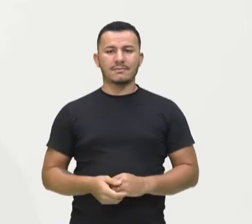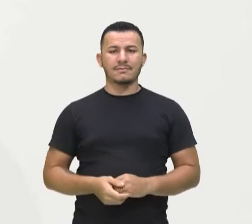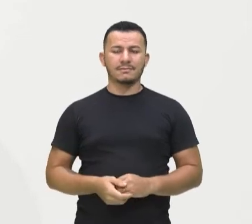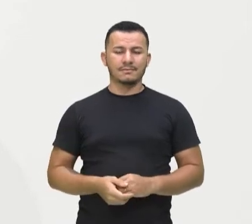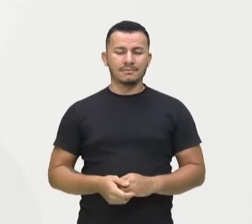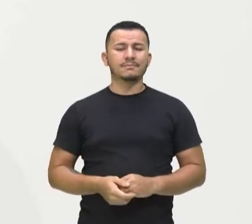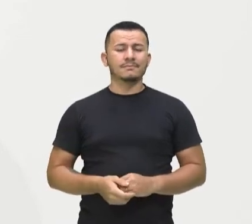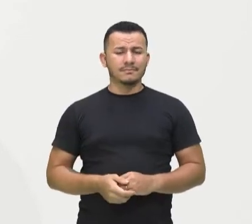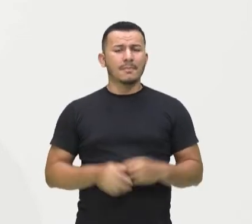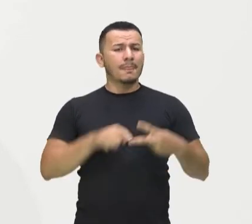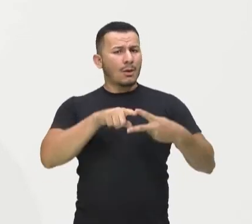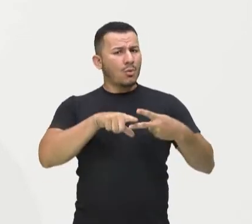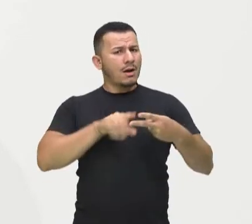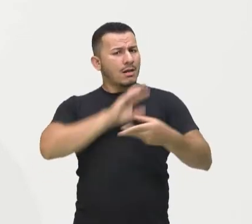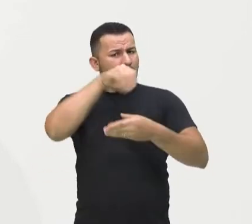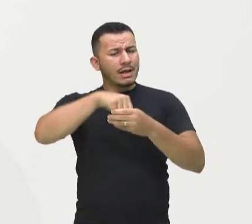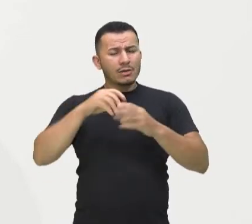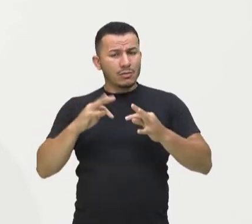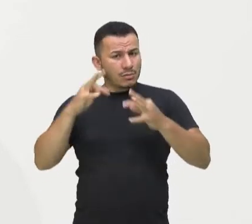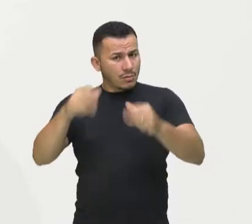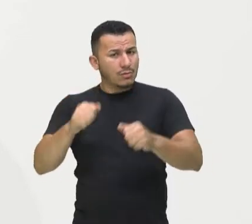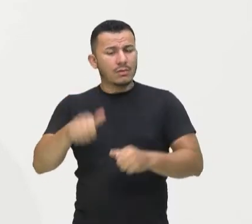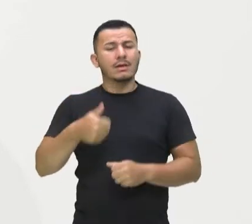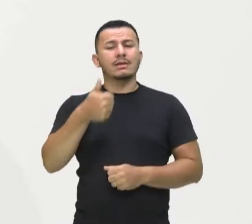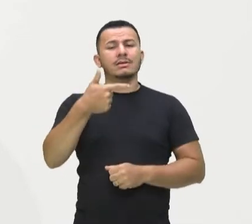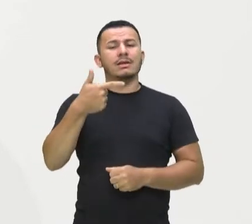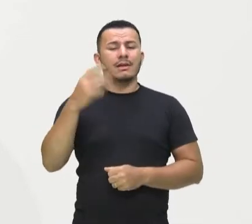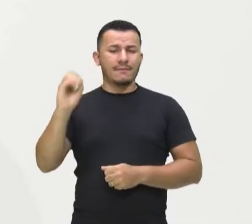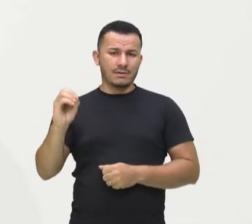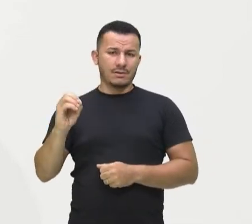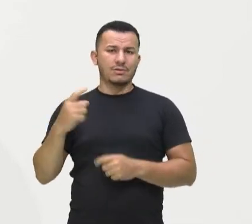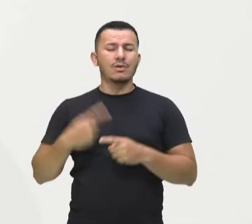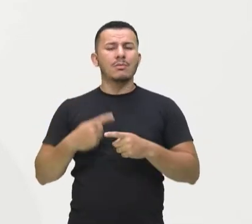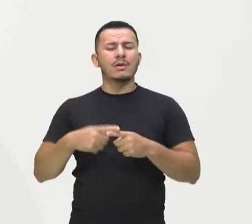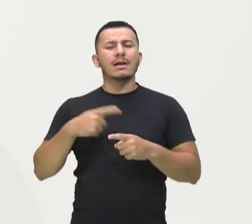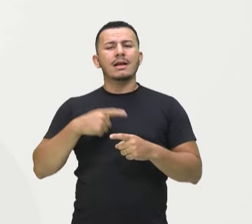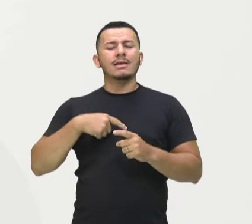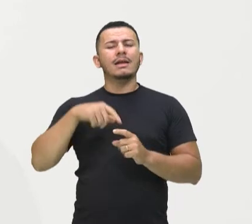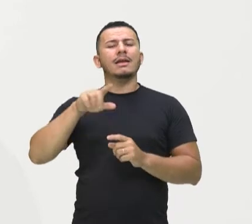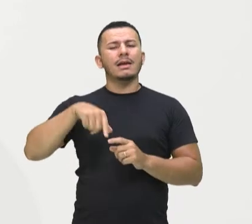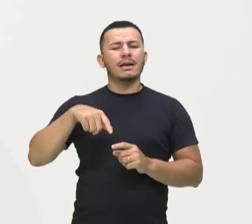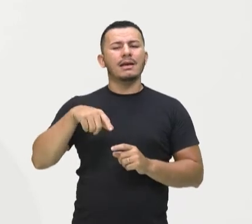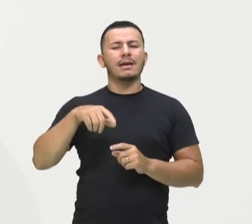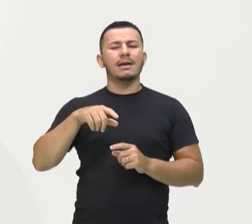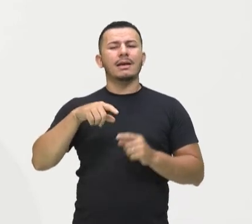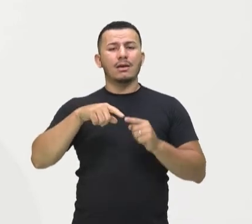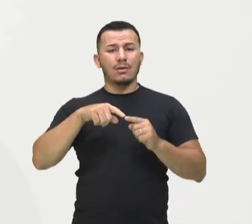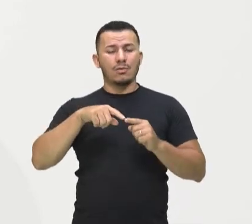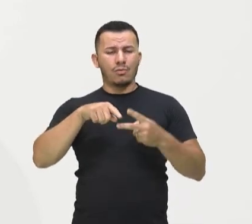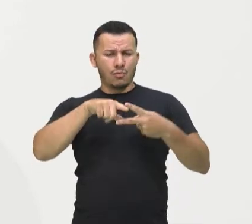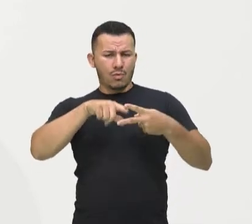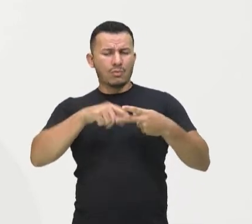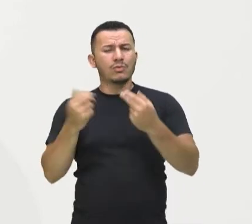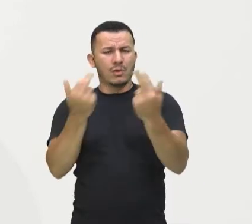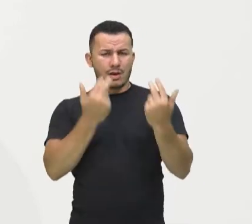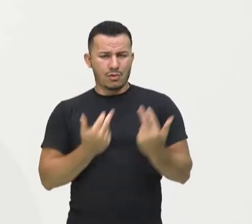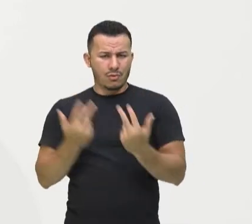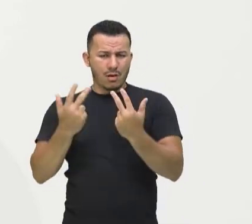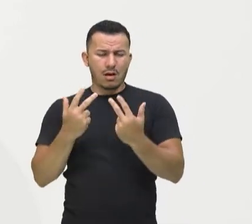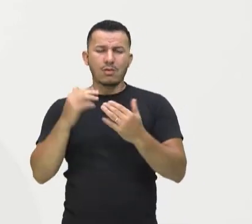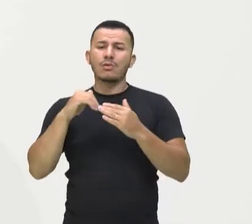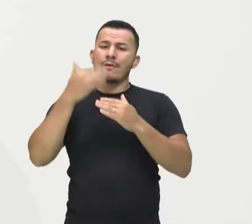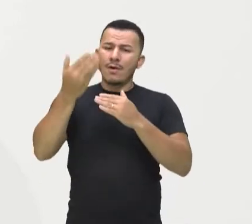Todos os ângulos internos dele valem 120, tá bom? Porque é um polígono regular, então todos os ângulos são iguais, tanto o interno